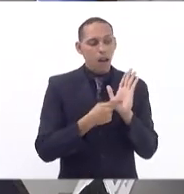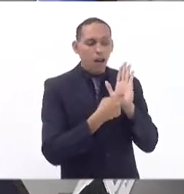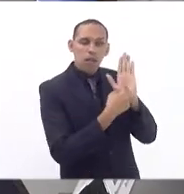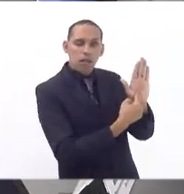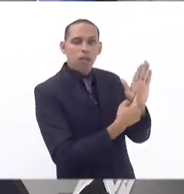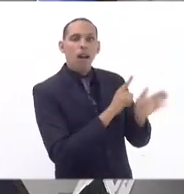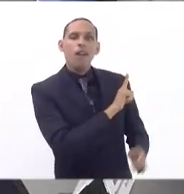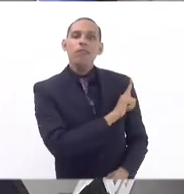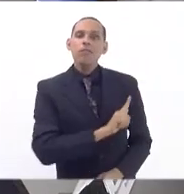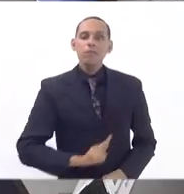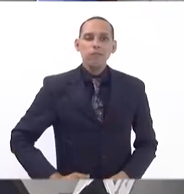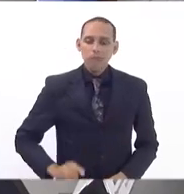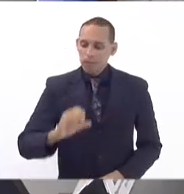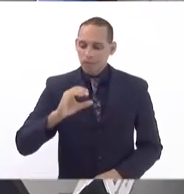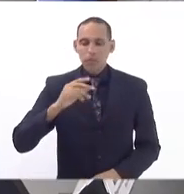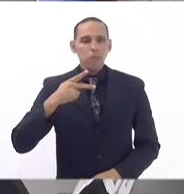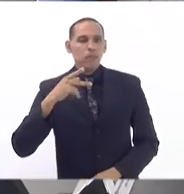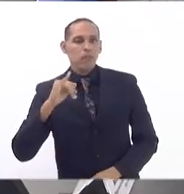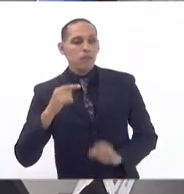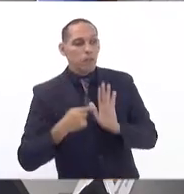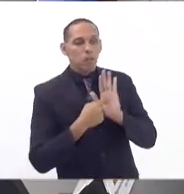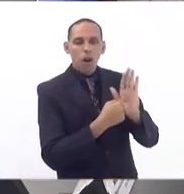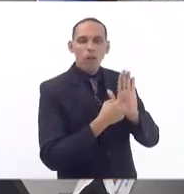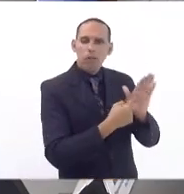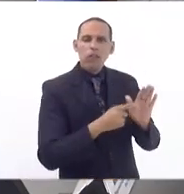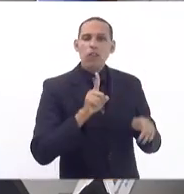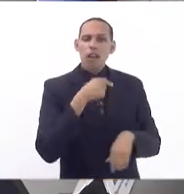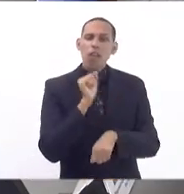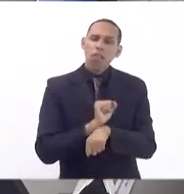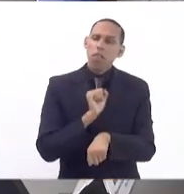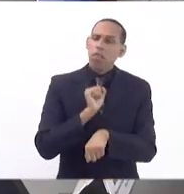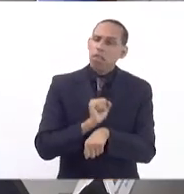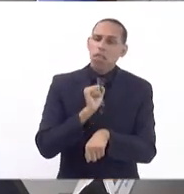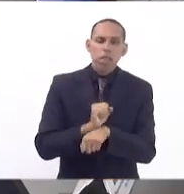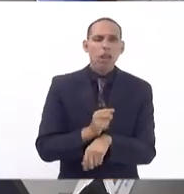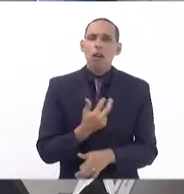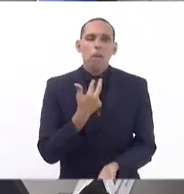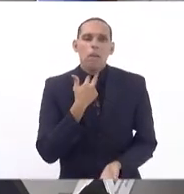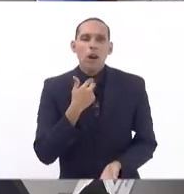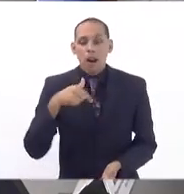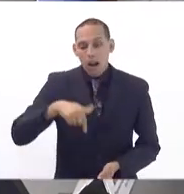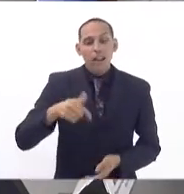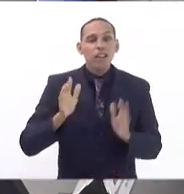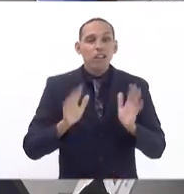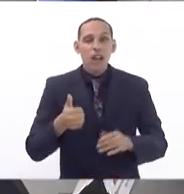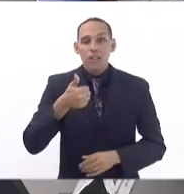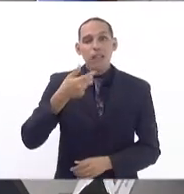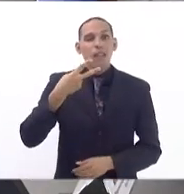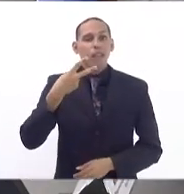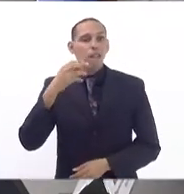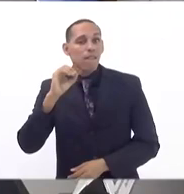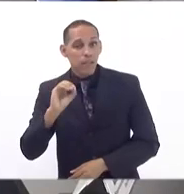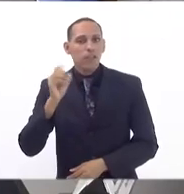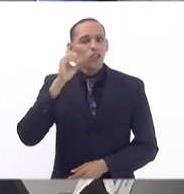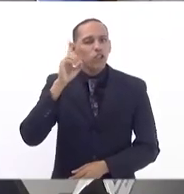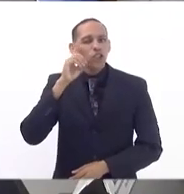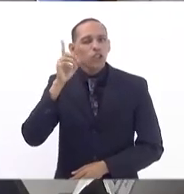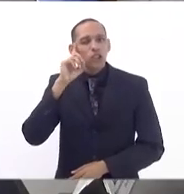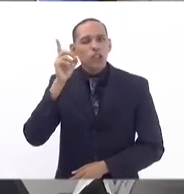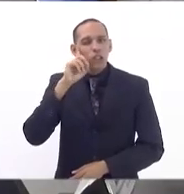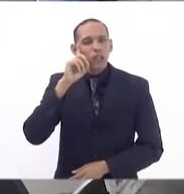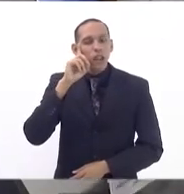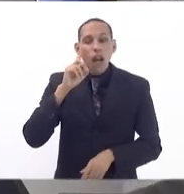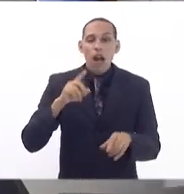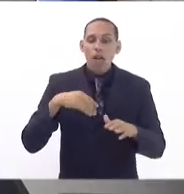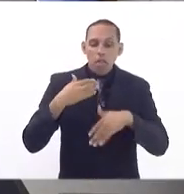Governador através da CPI não dá mais para ficar aguardando mas temos 120 dias de servir prolongados com mais 60 e